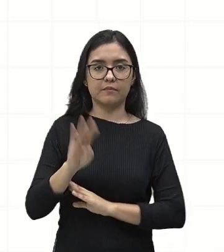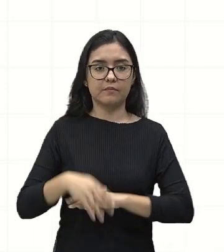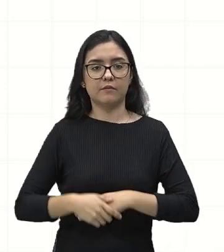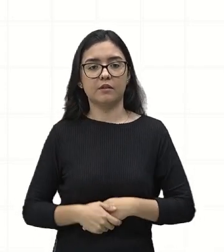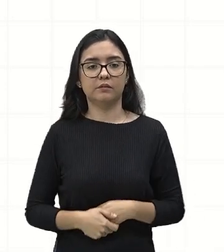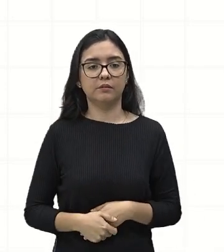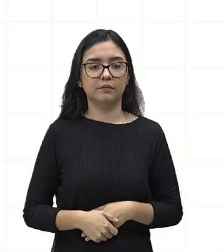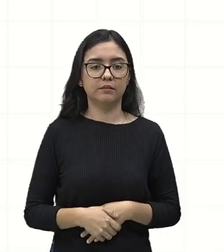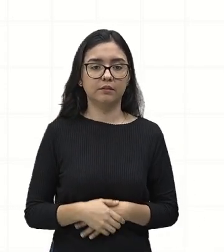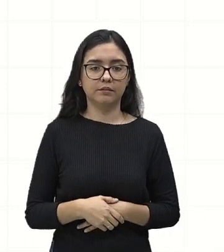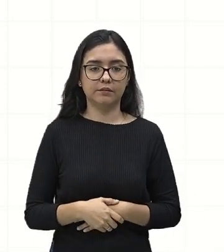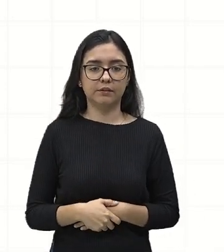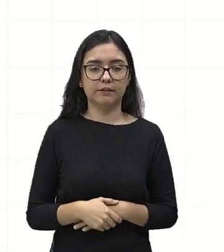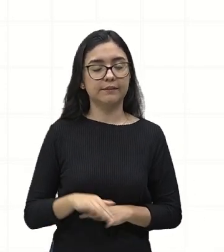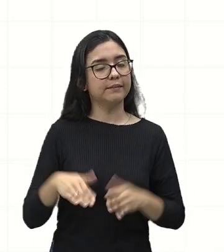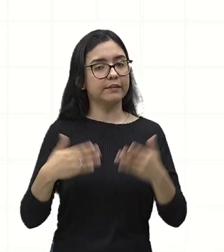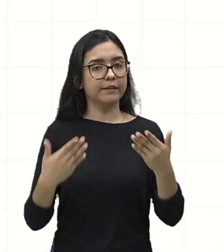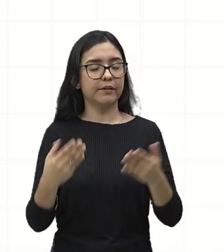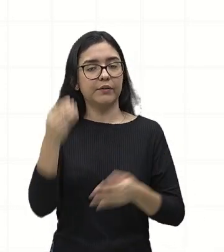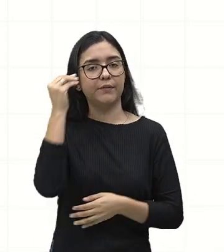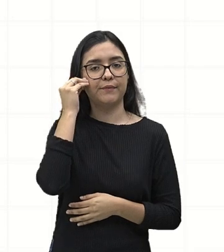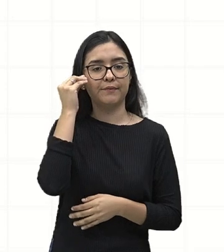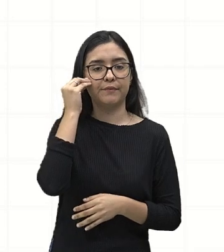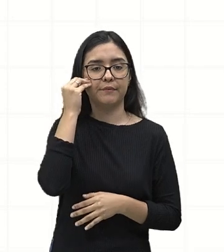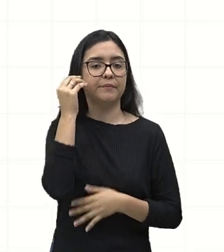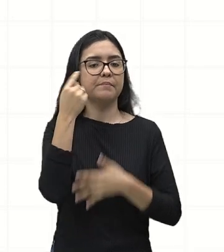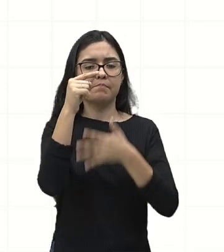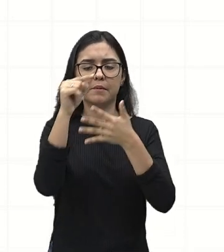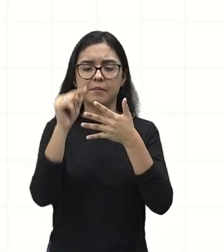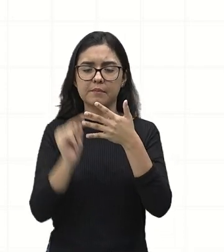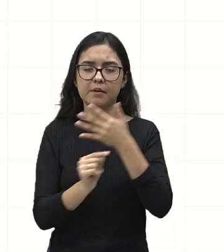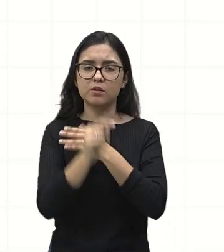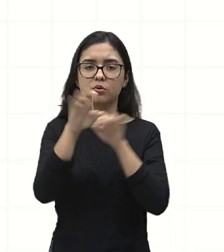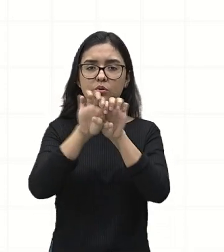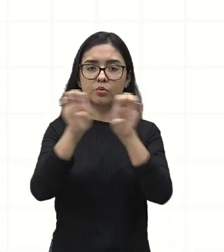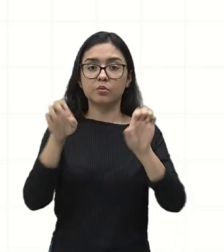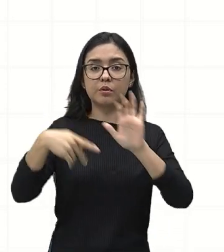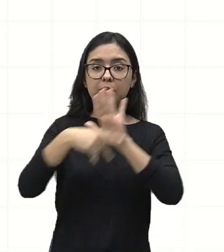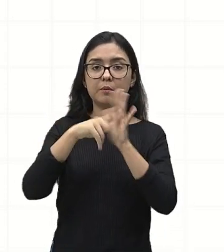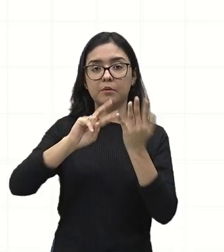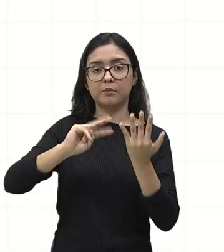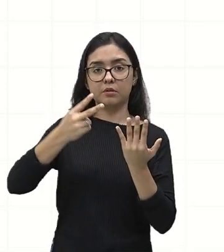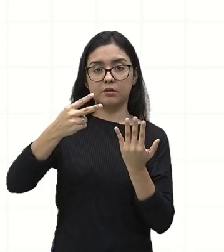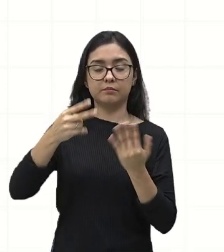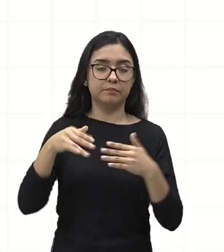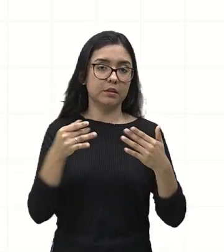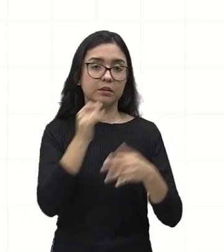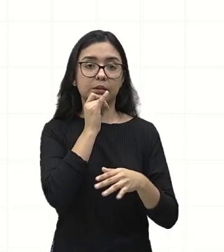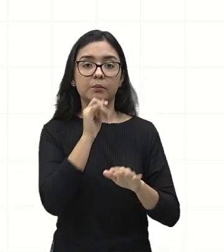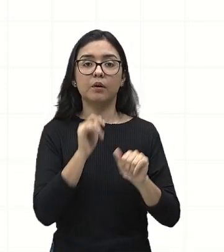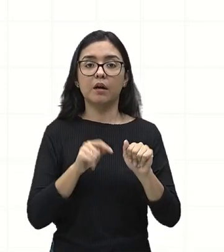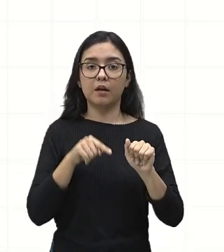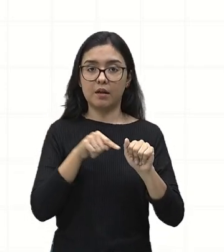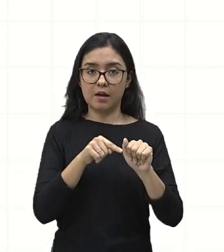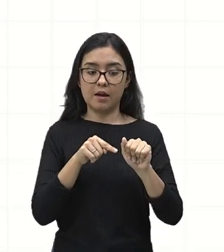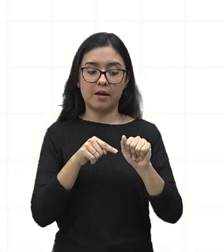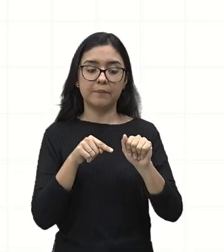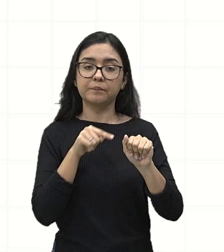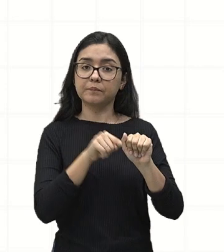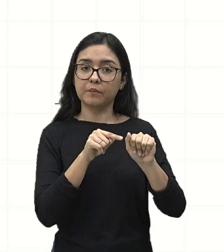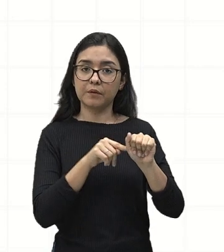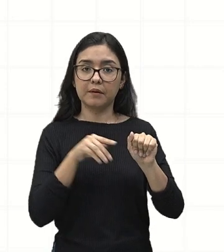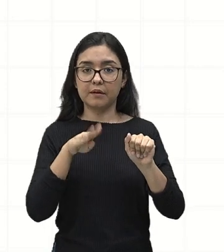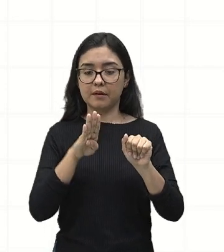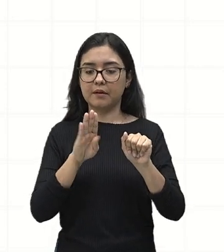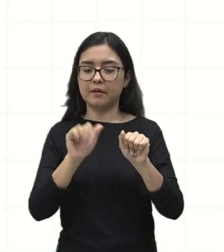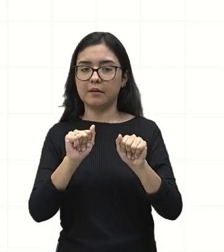Vamos verificar os elementos aqui. O A é a base, tá?